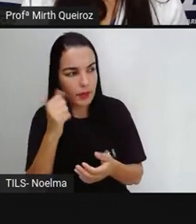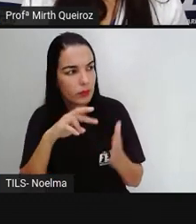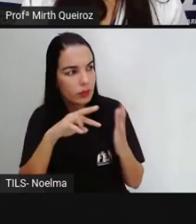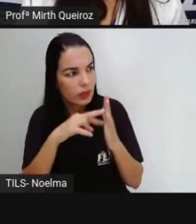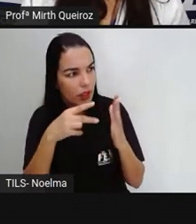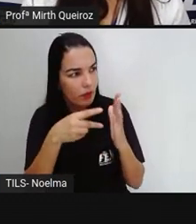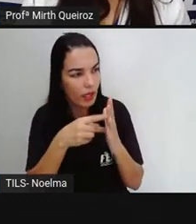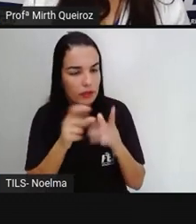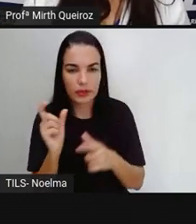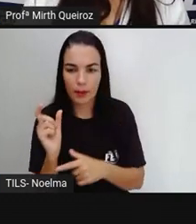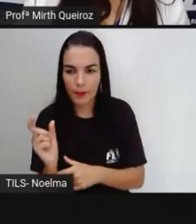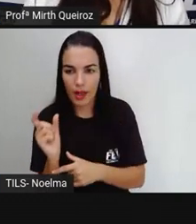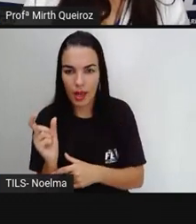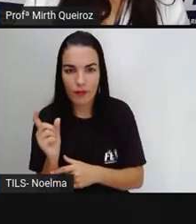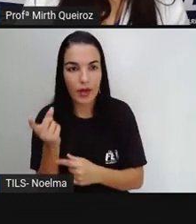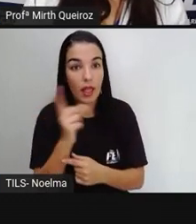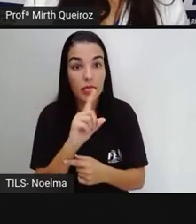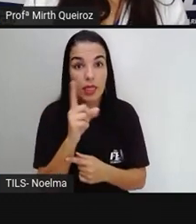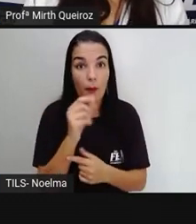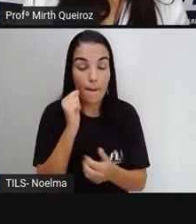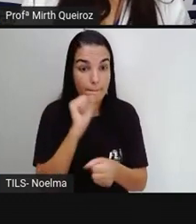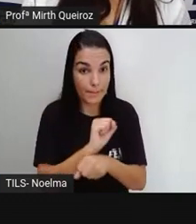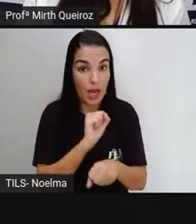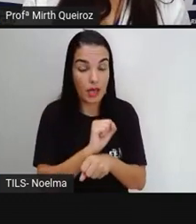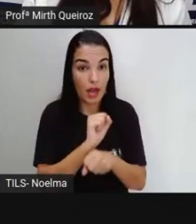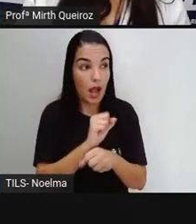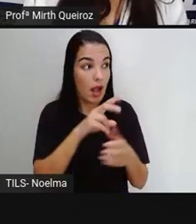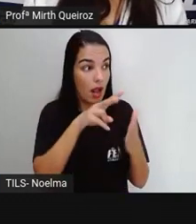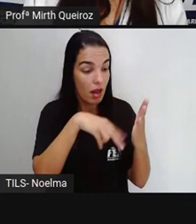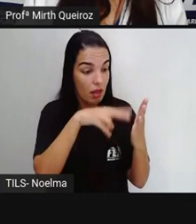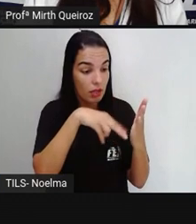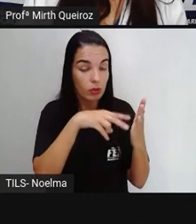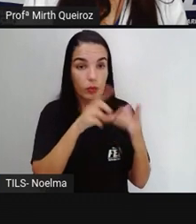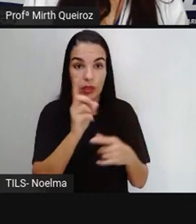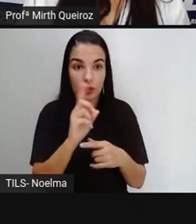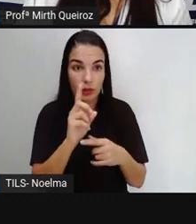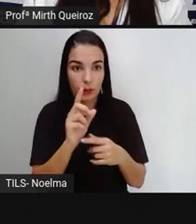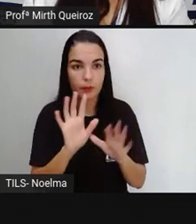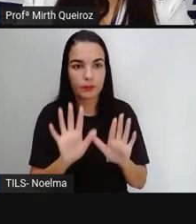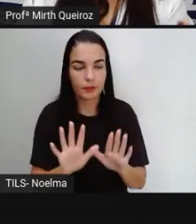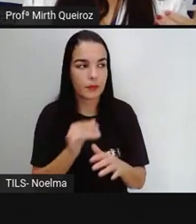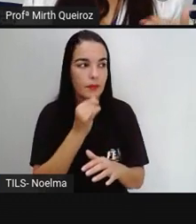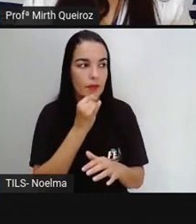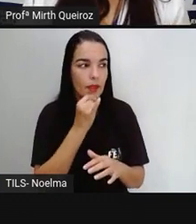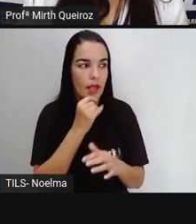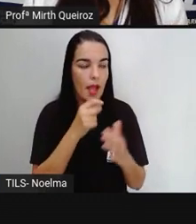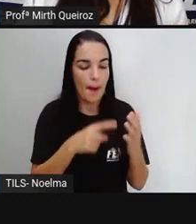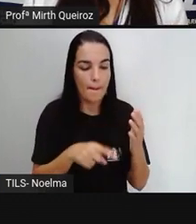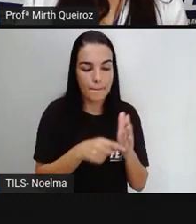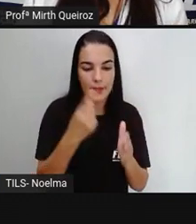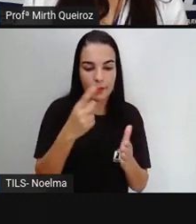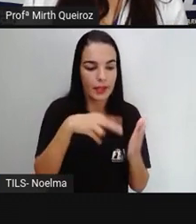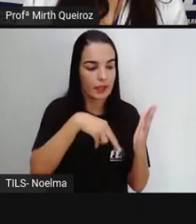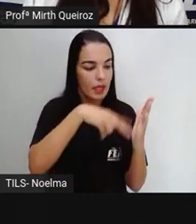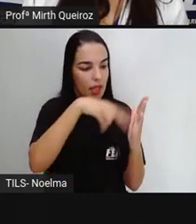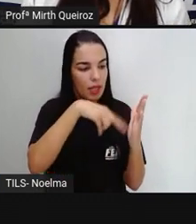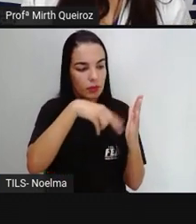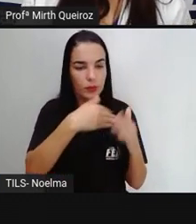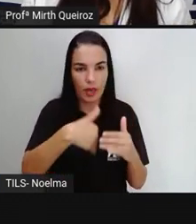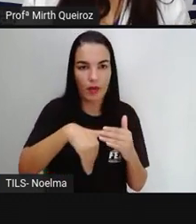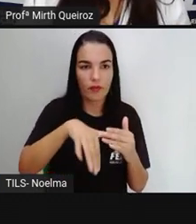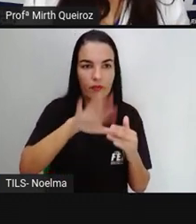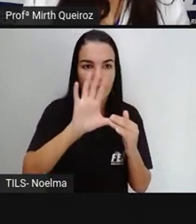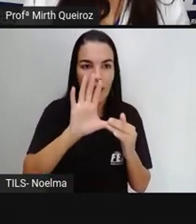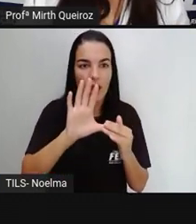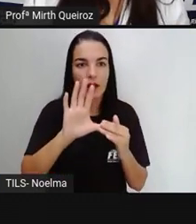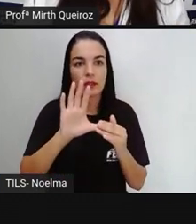daquela palavra, não é interromper a leitura, não. Na primeira leitura, vocês vão ler a frase, né, ou